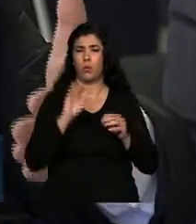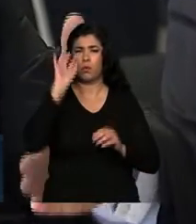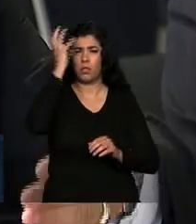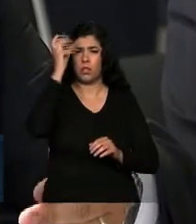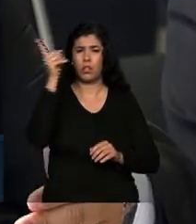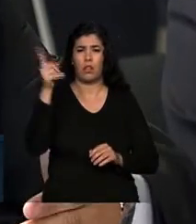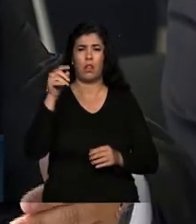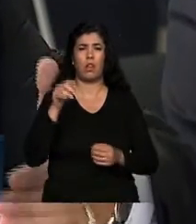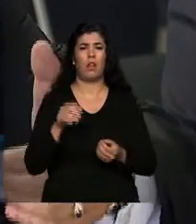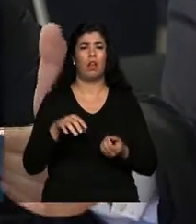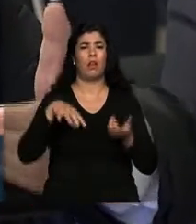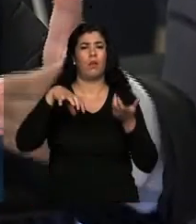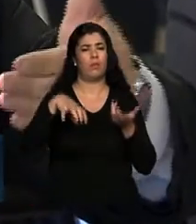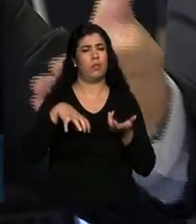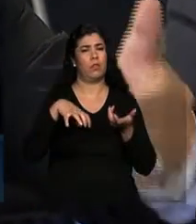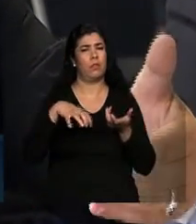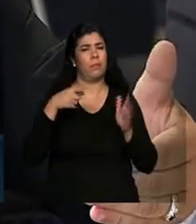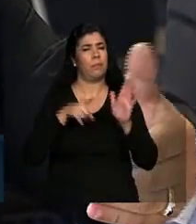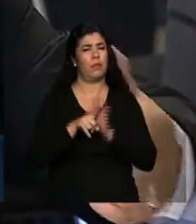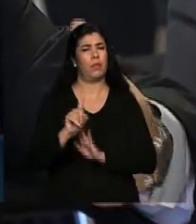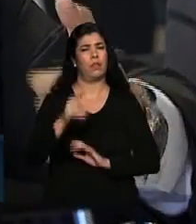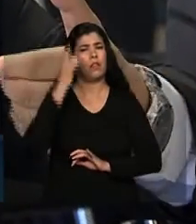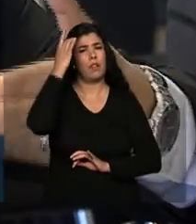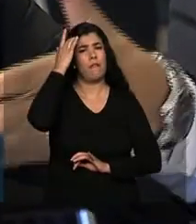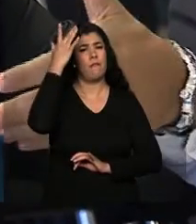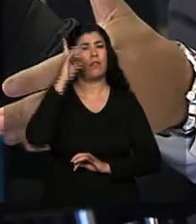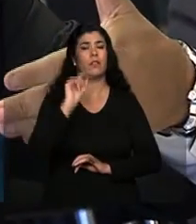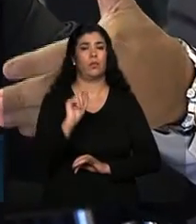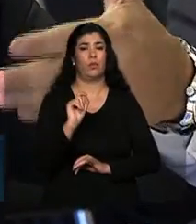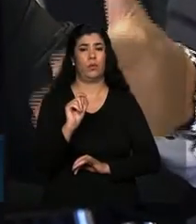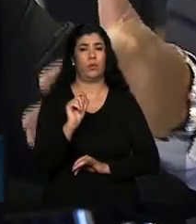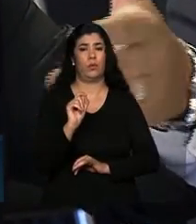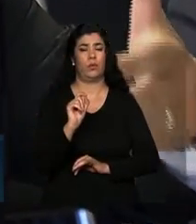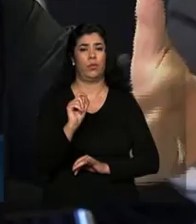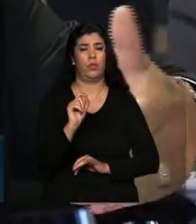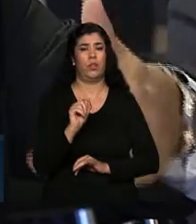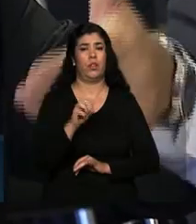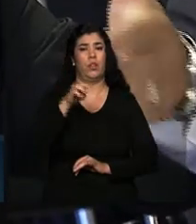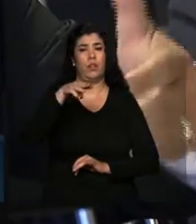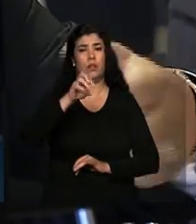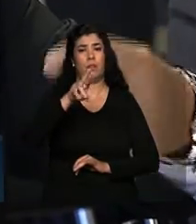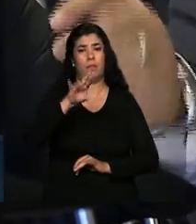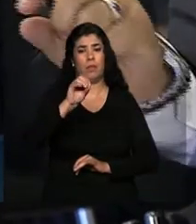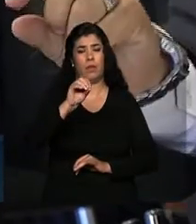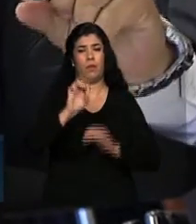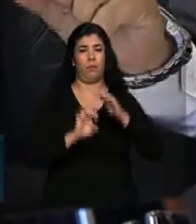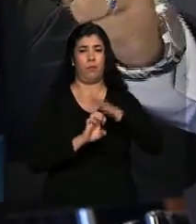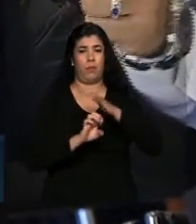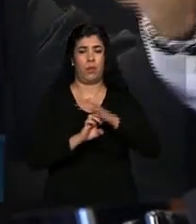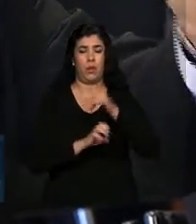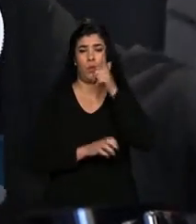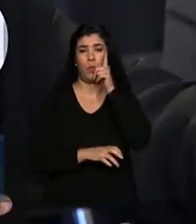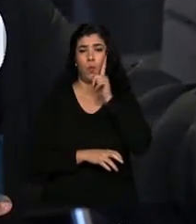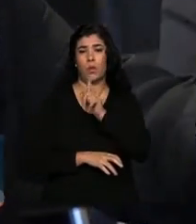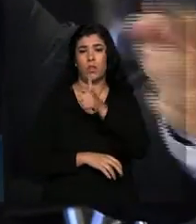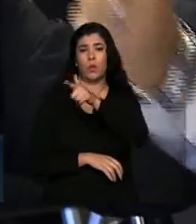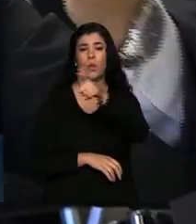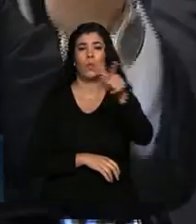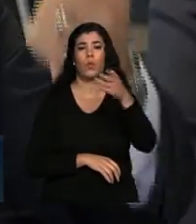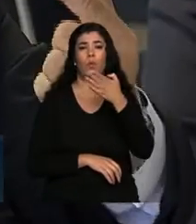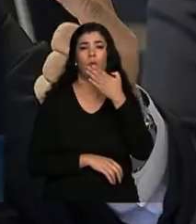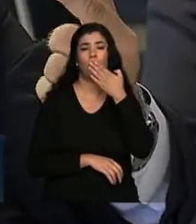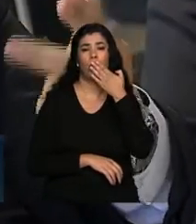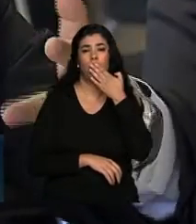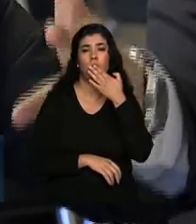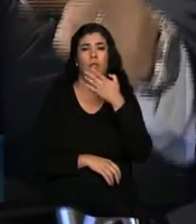Mas não seria mais fácil conseguir que a microempresa, o MEI, conseguisse outro empregado, além